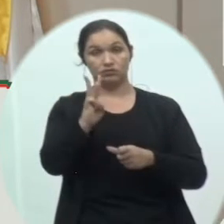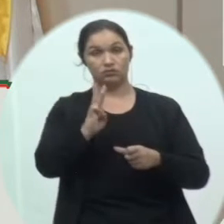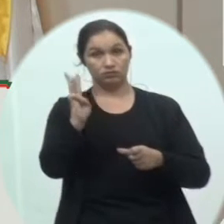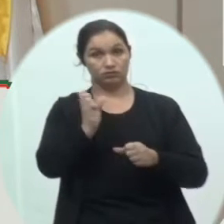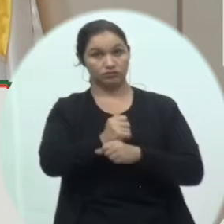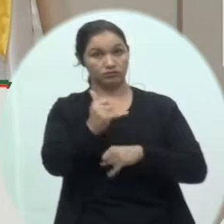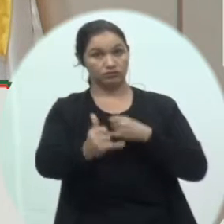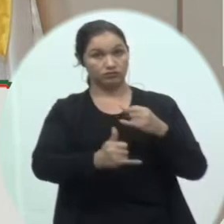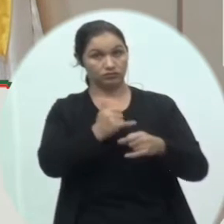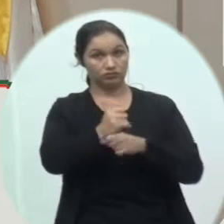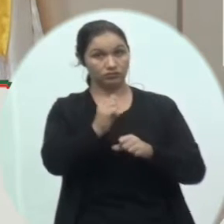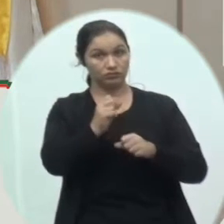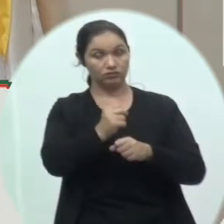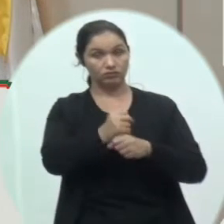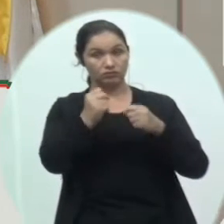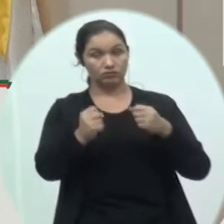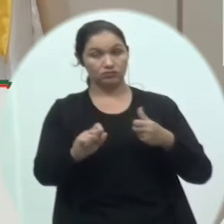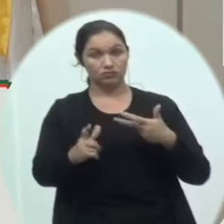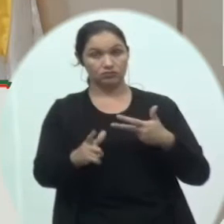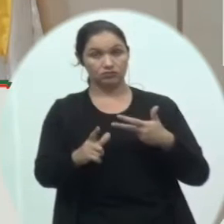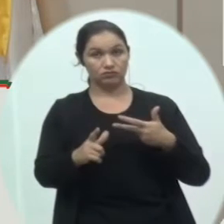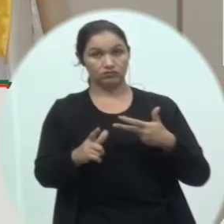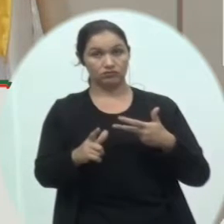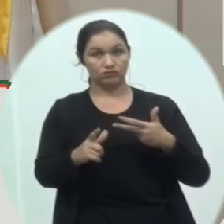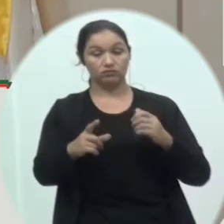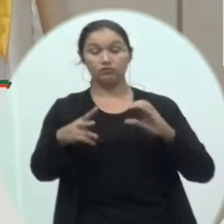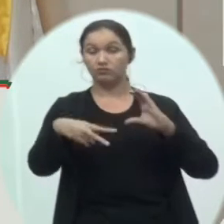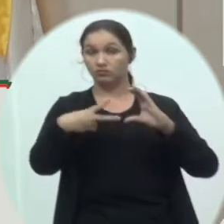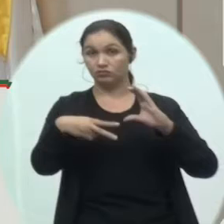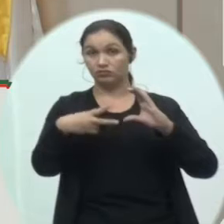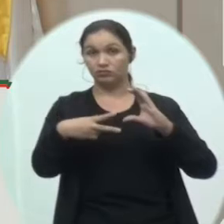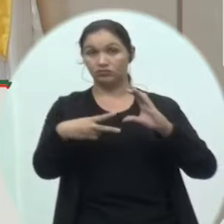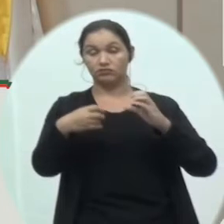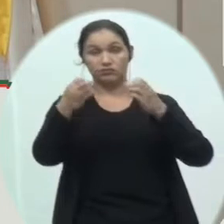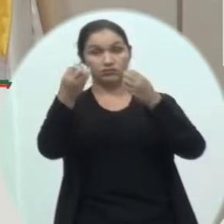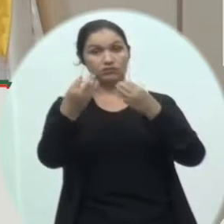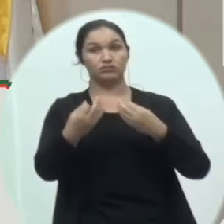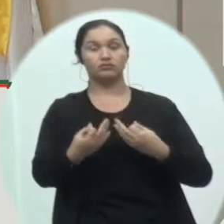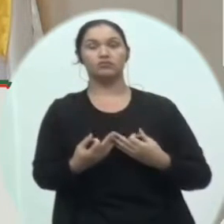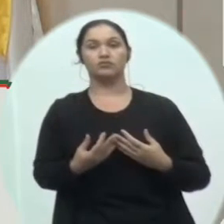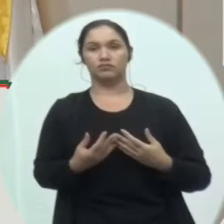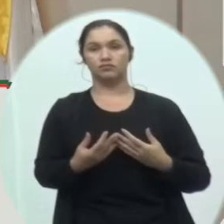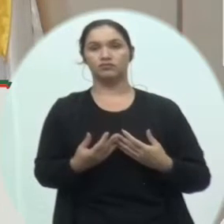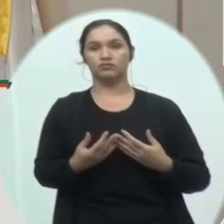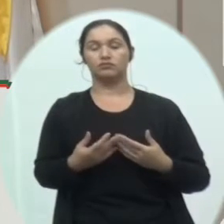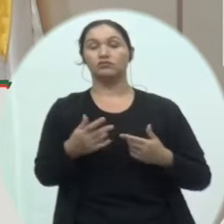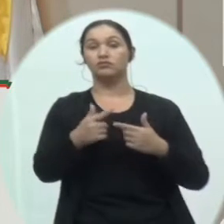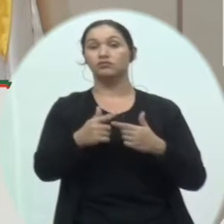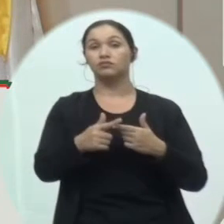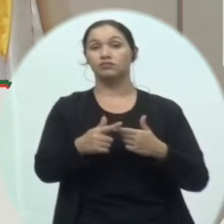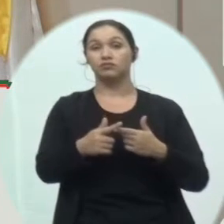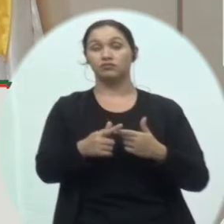do Legislativo. Tem ali no site da Câmara de Vereadores que aparece, isso foi quando o vereador Júlio Colombo estava